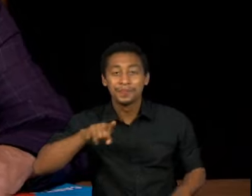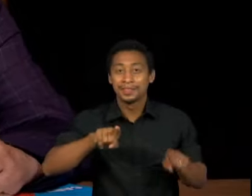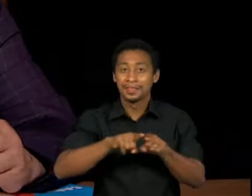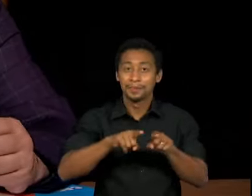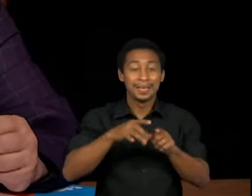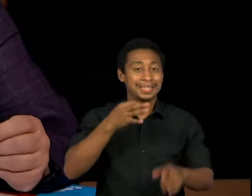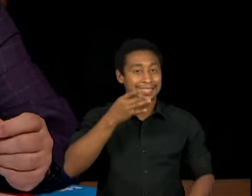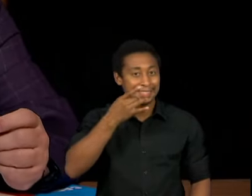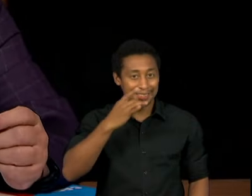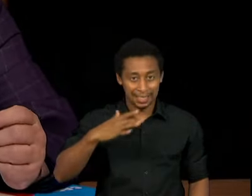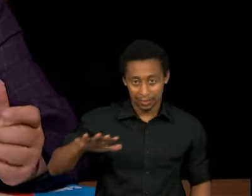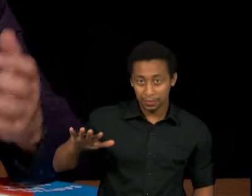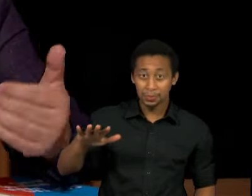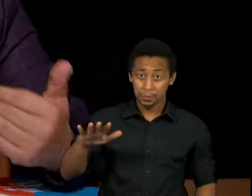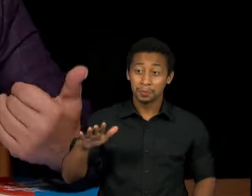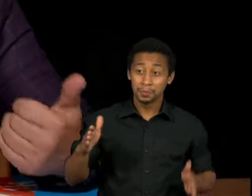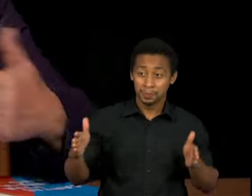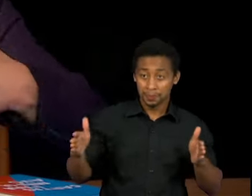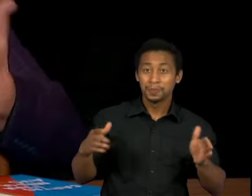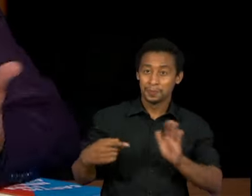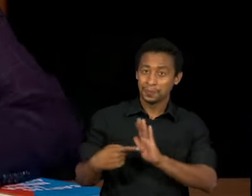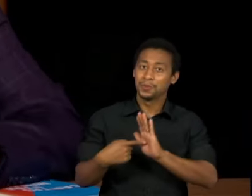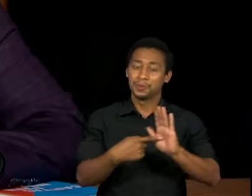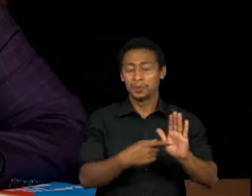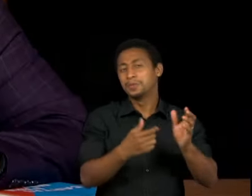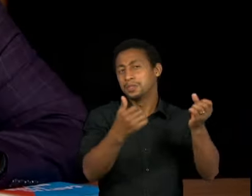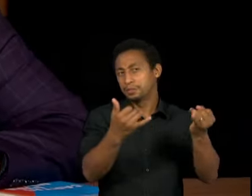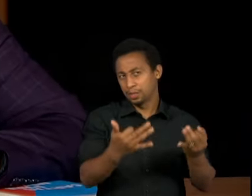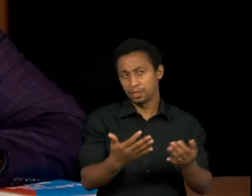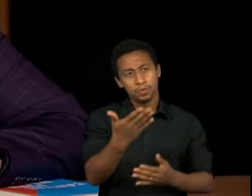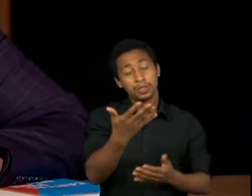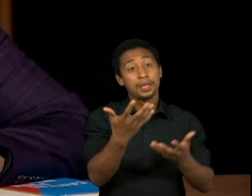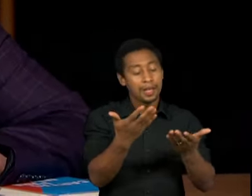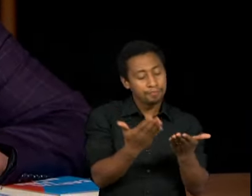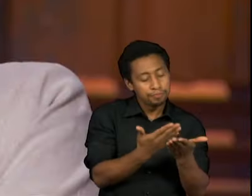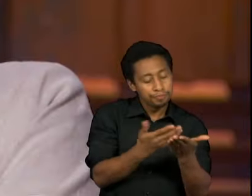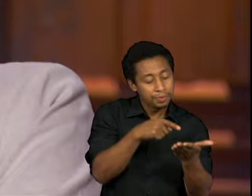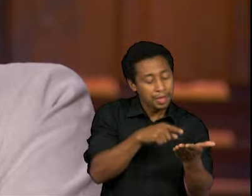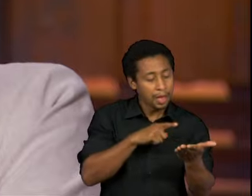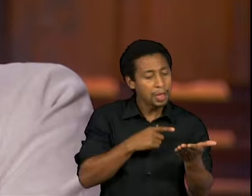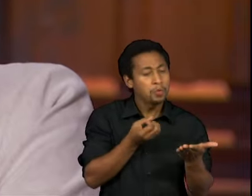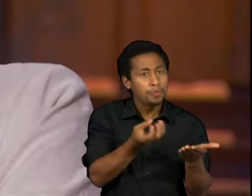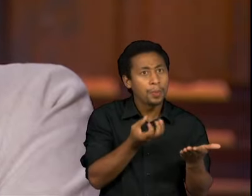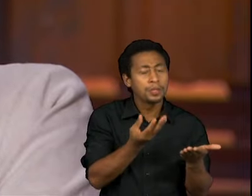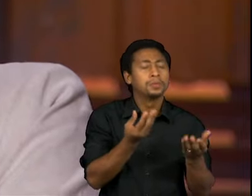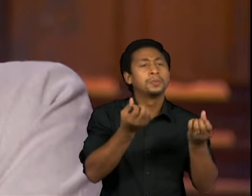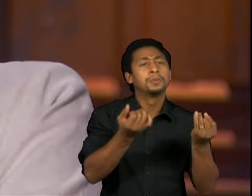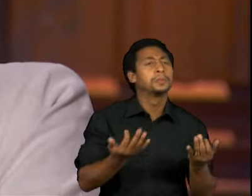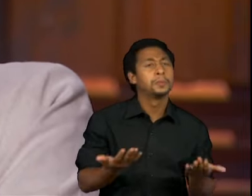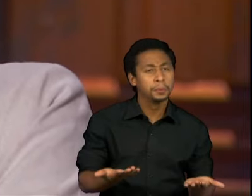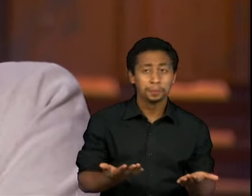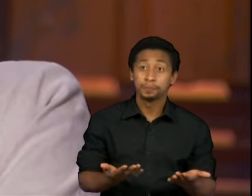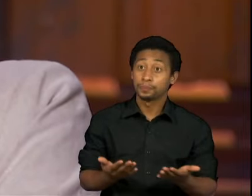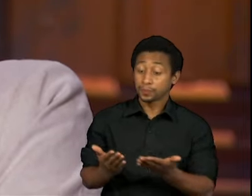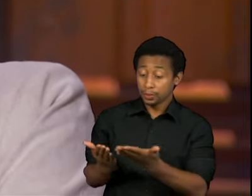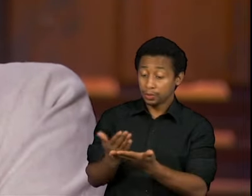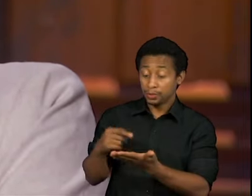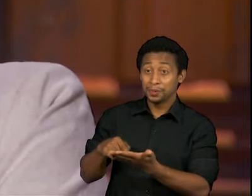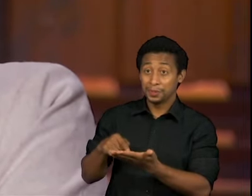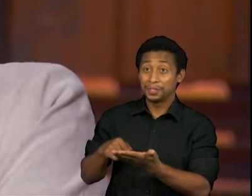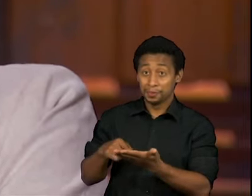veio assim essa vontade é de você falar desse cais de onde você se lançou eu acho que esse livro ele se impões